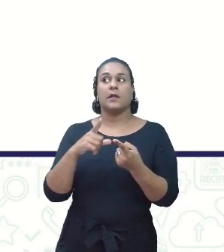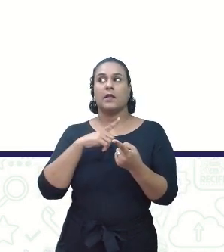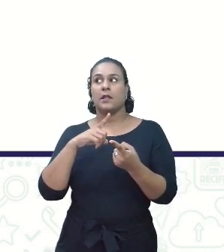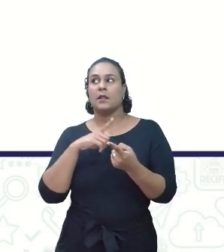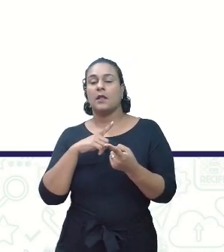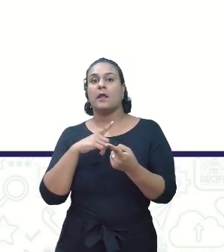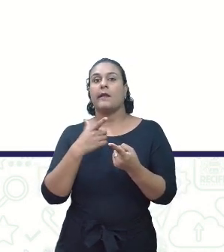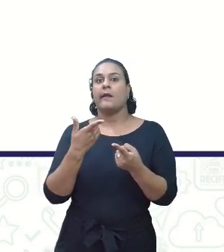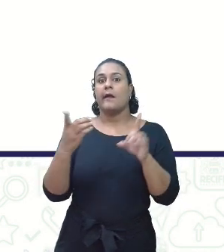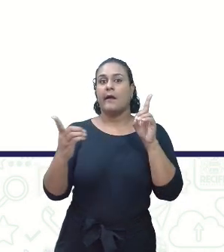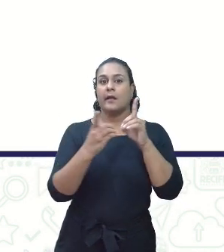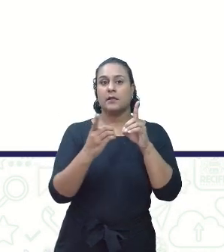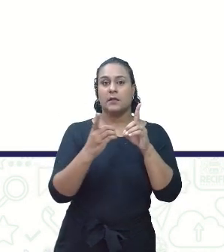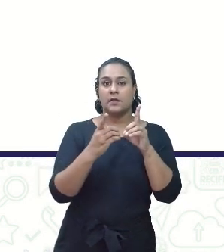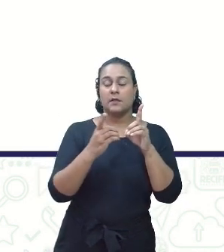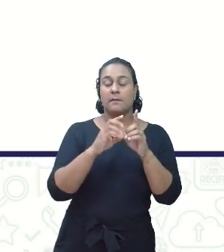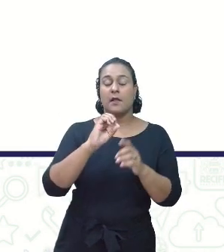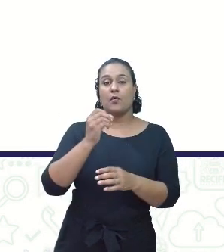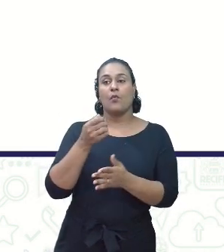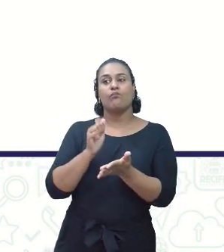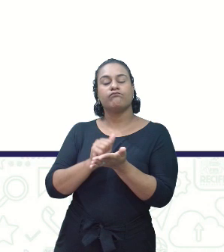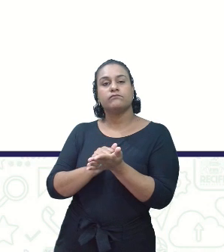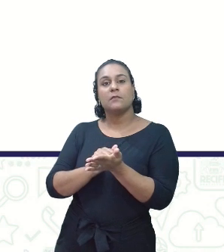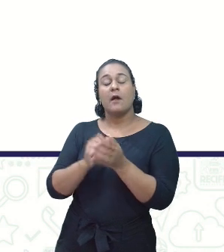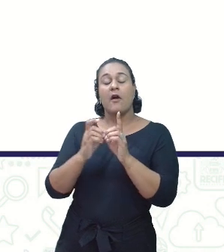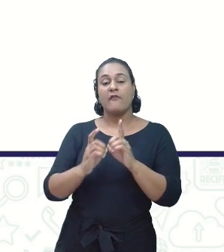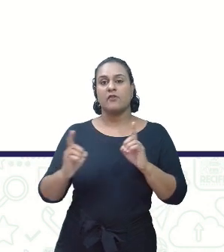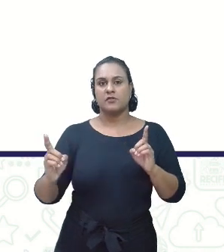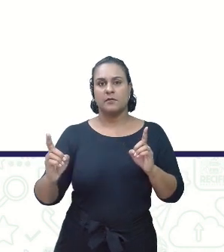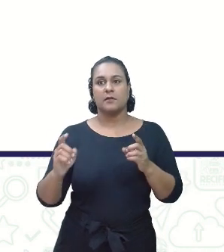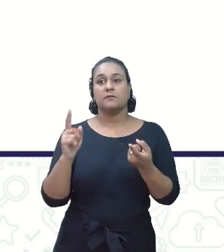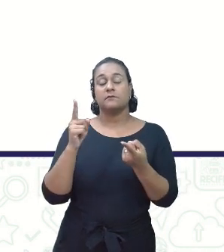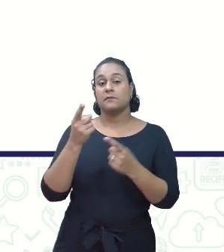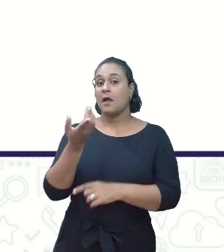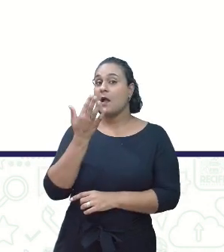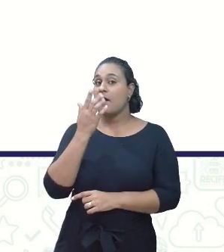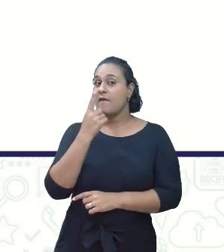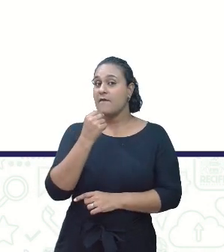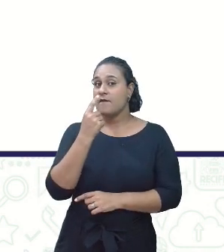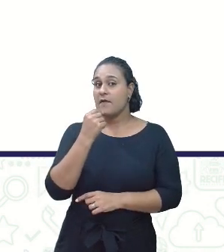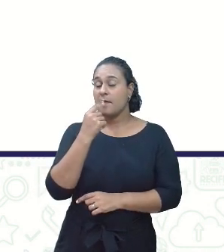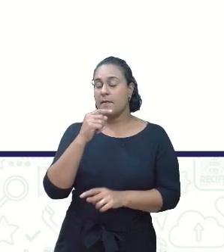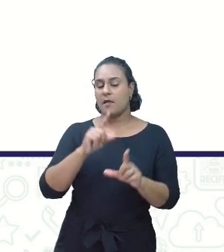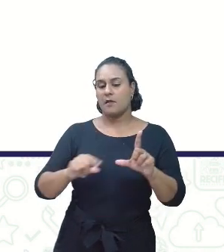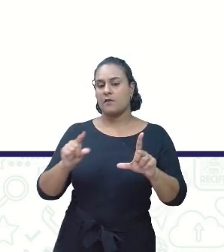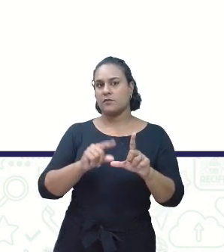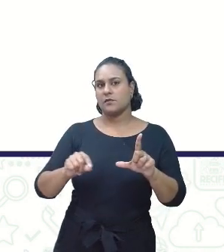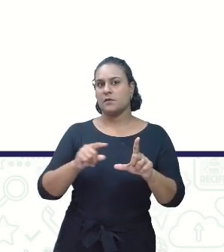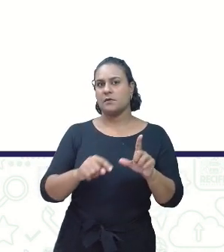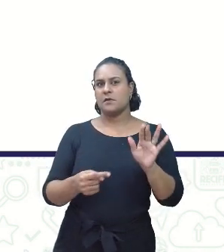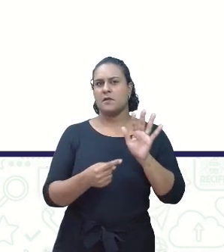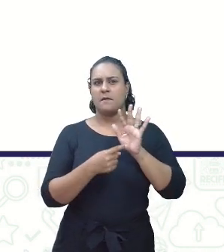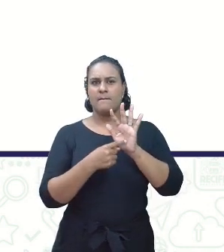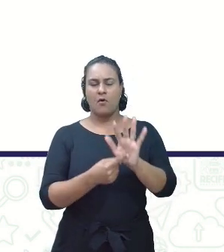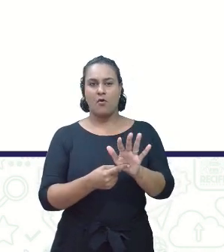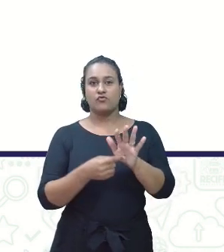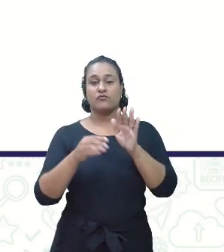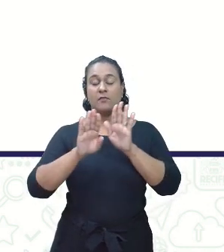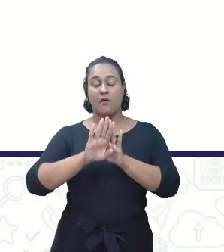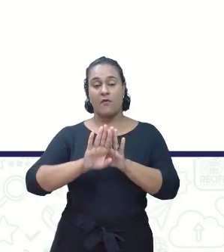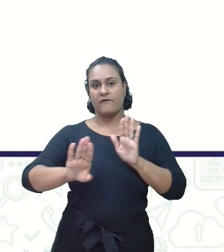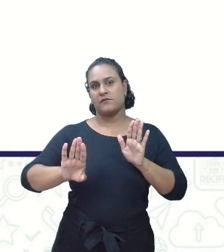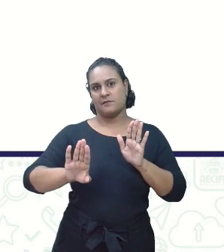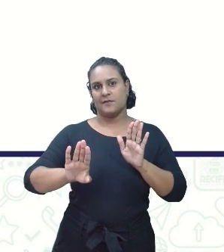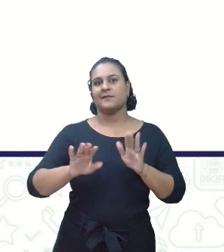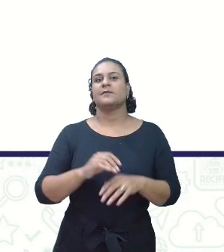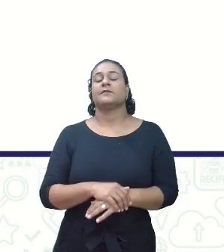ou atendimentos em uma clínica. Então, a barrinha vermelha é um tipo de legenda que sinaliza os afastamentos.